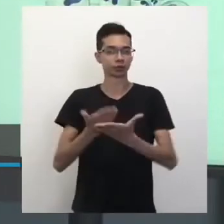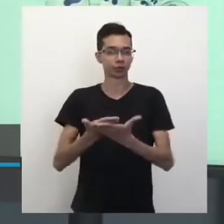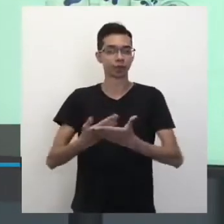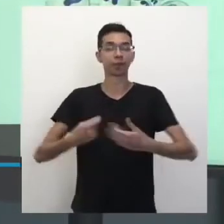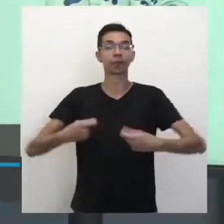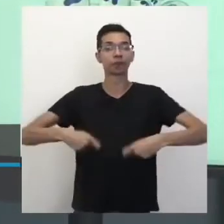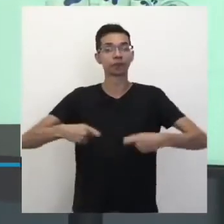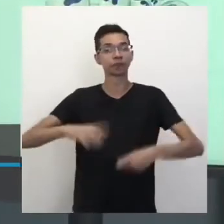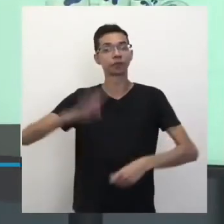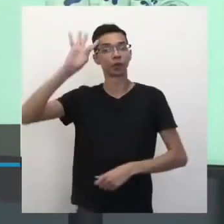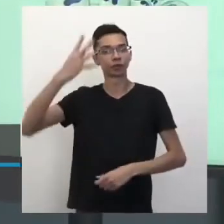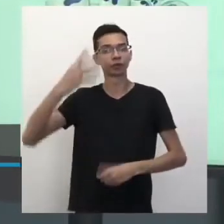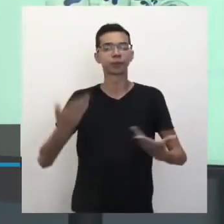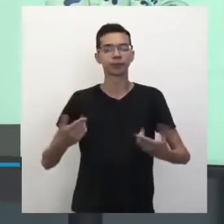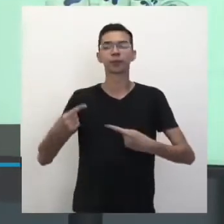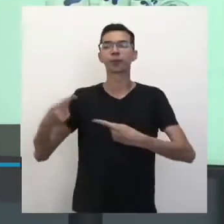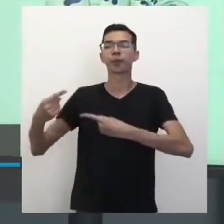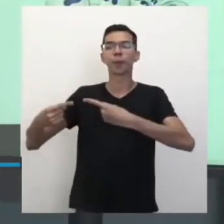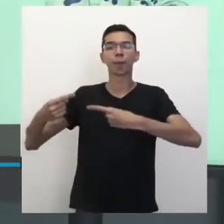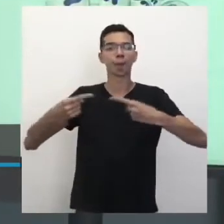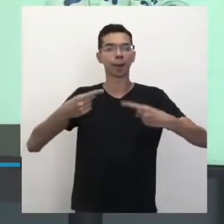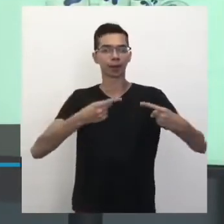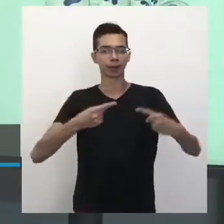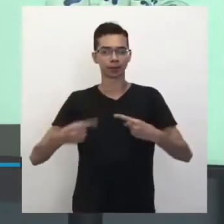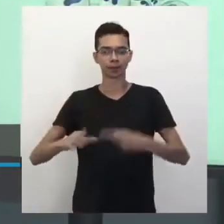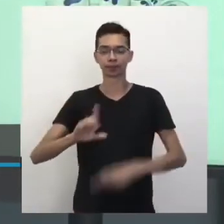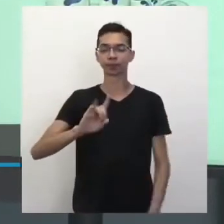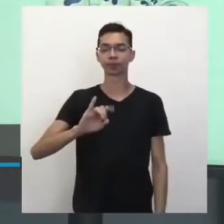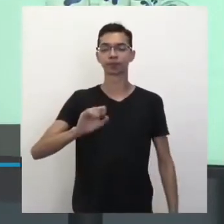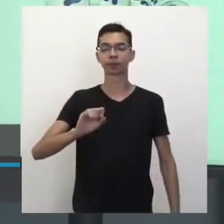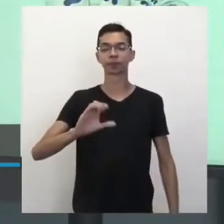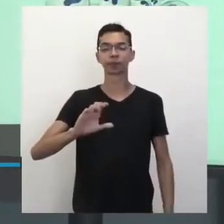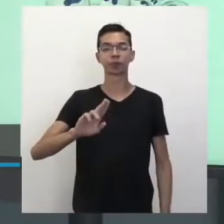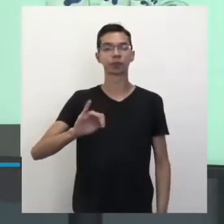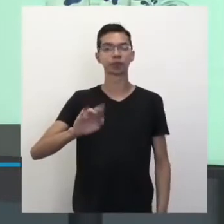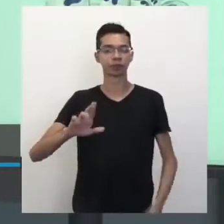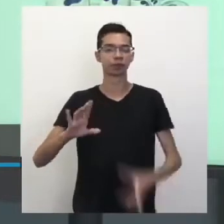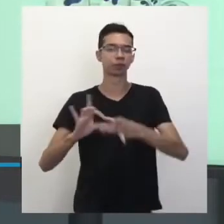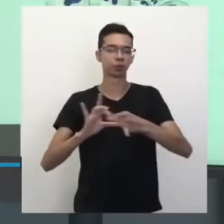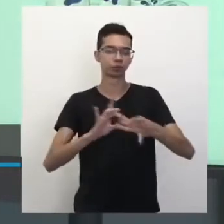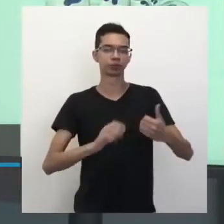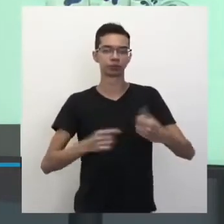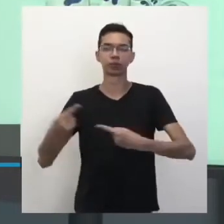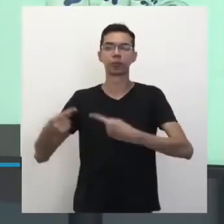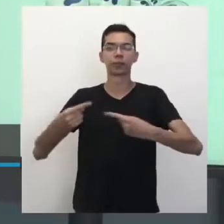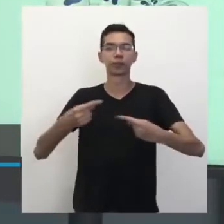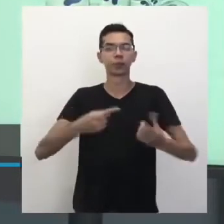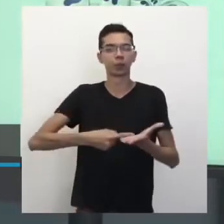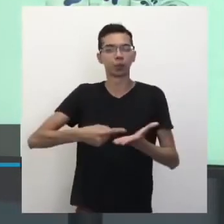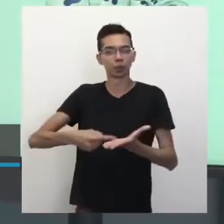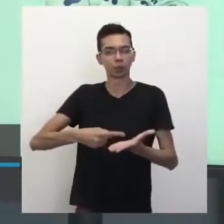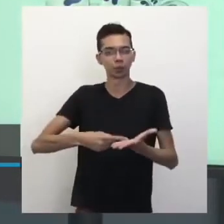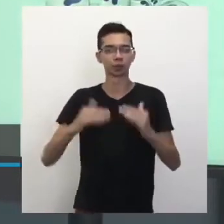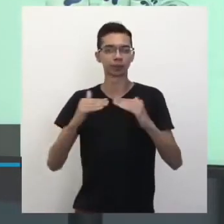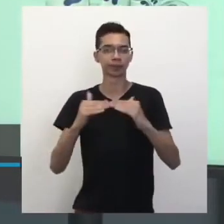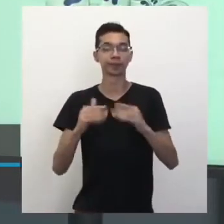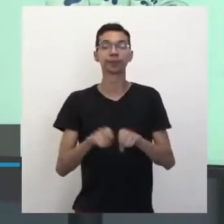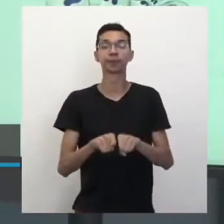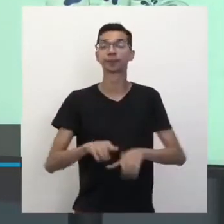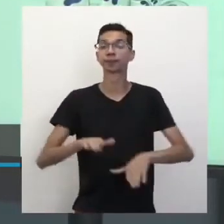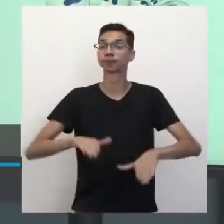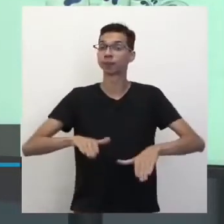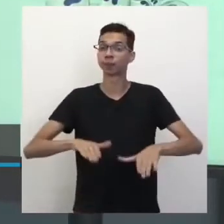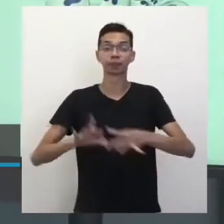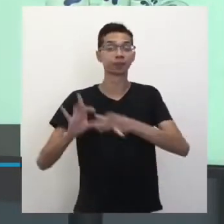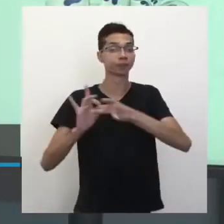resolver, então vamos discutir, então essa é a questão de discutir, chegar em um senso comum ou um acordo, ok? E também depende do